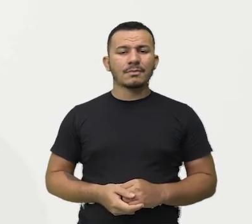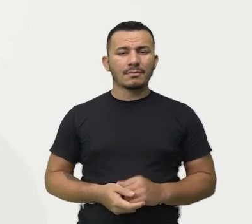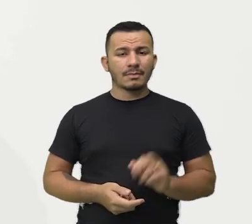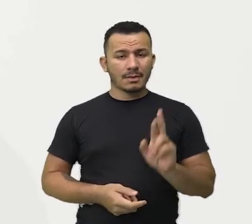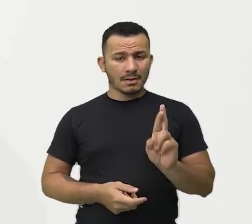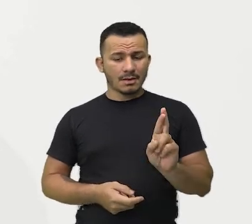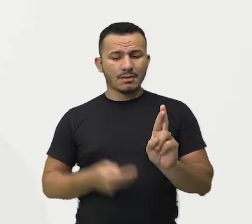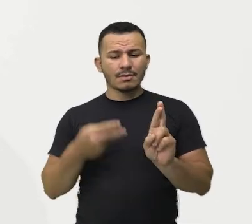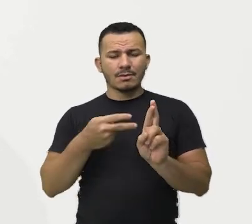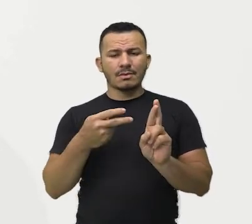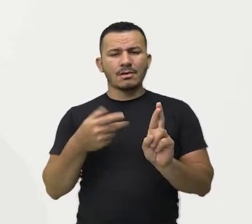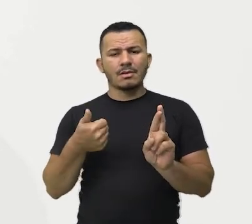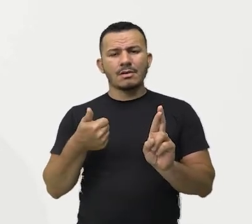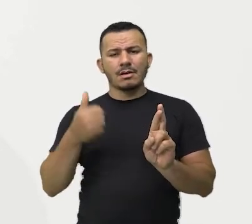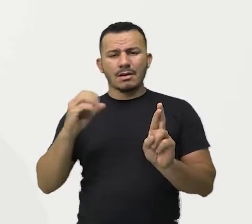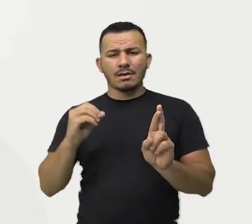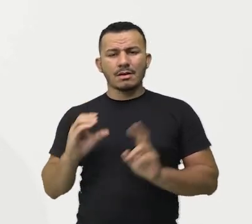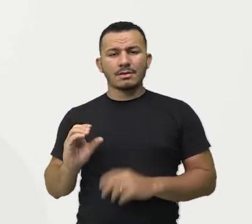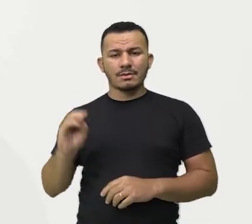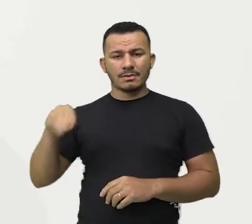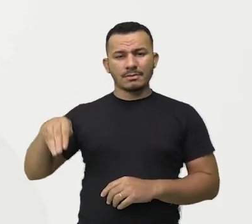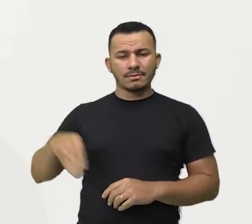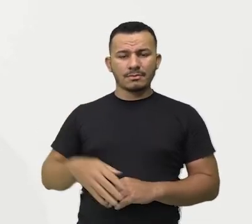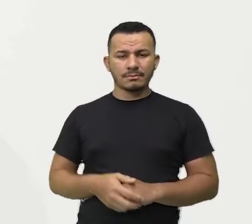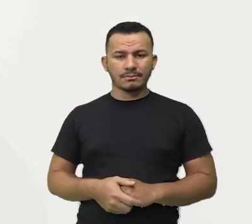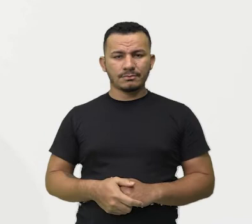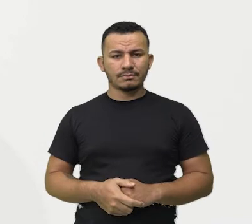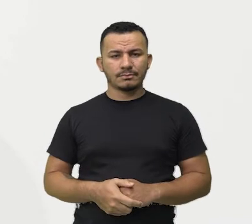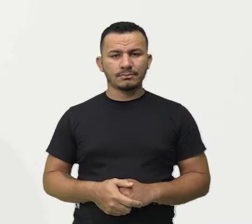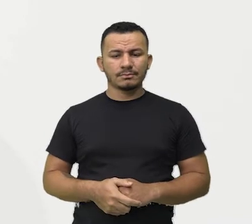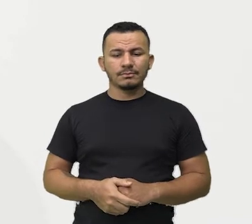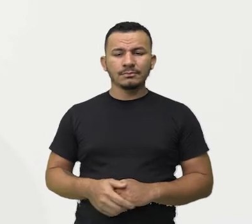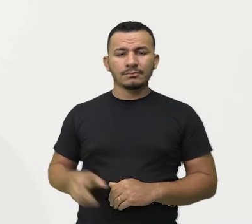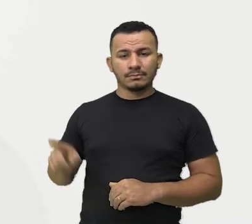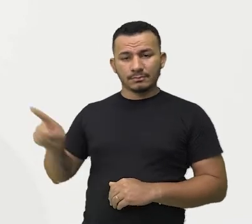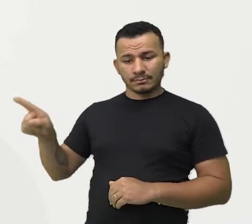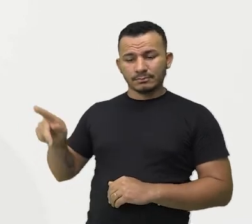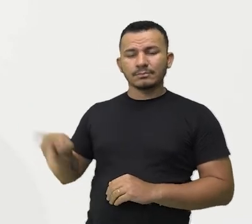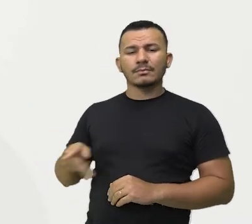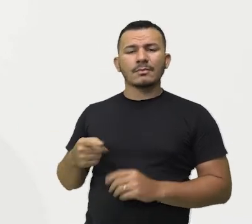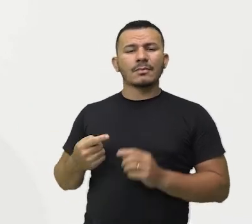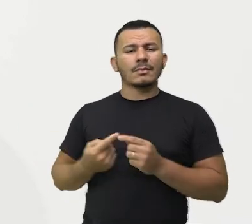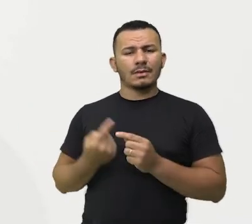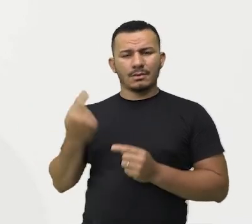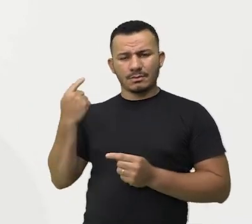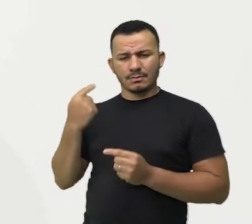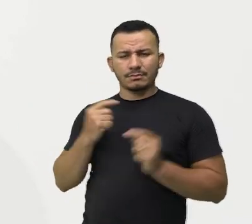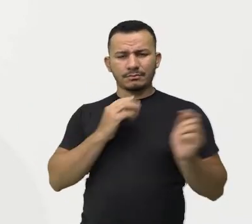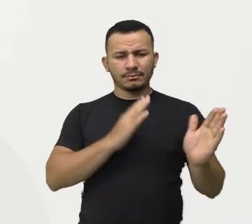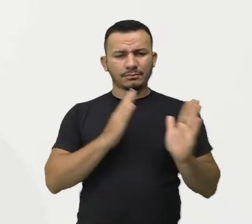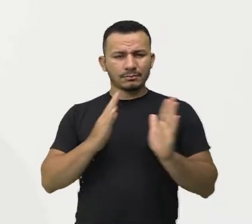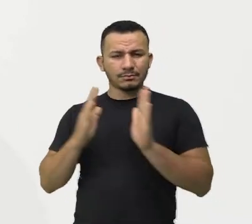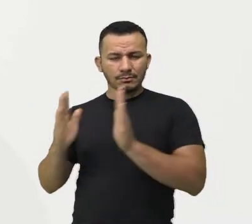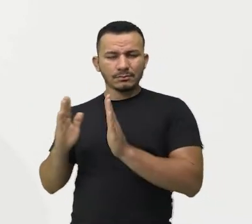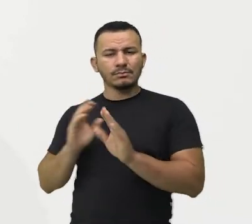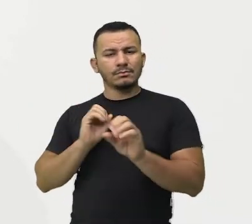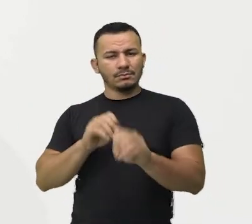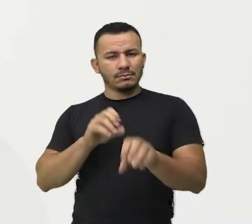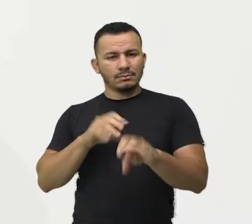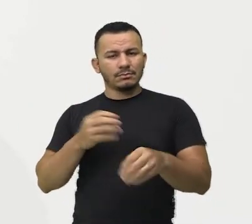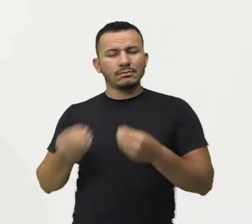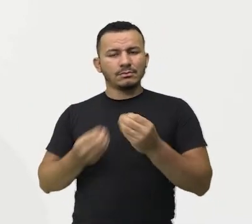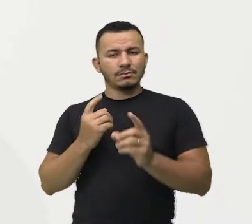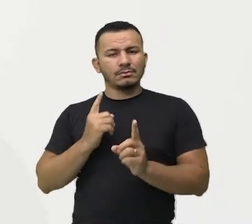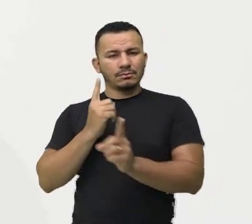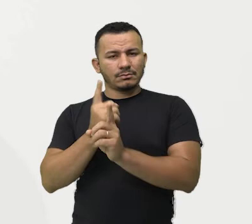Raio igual a 10 centímetros. Beleza? Isso aqui o professor mostrou para você o passo